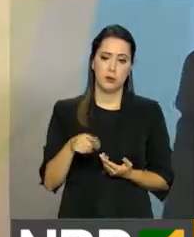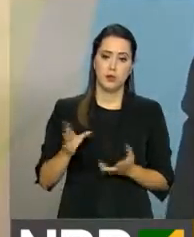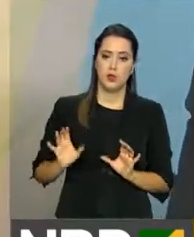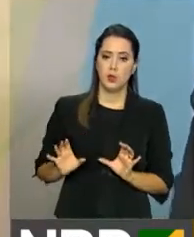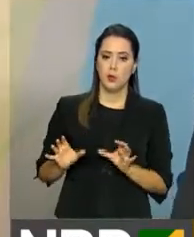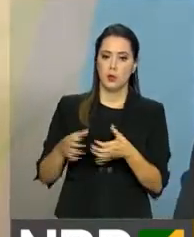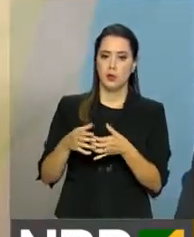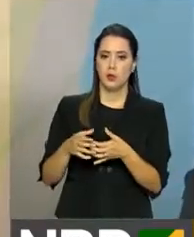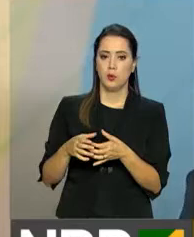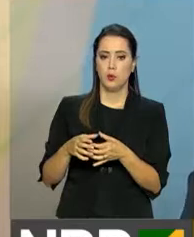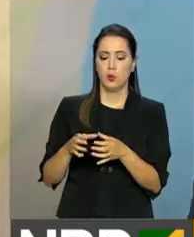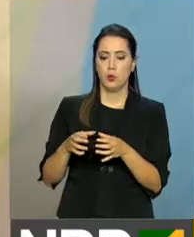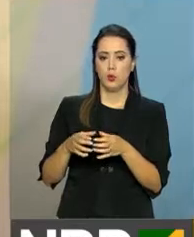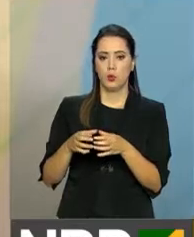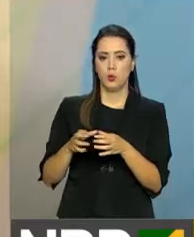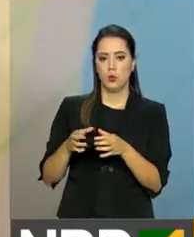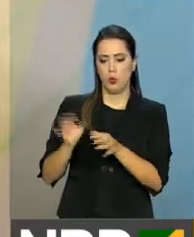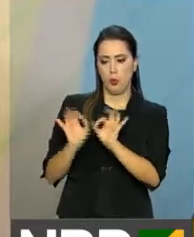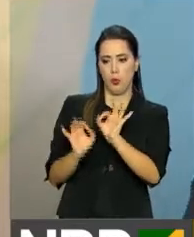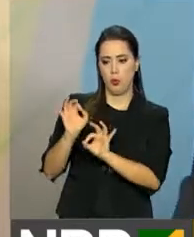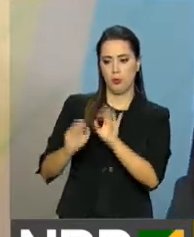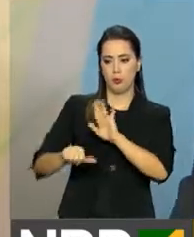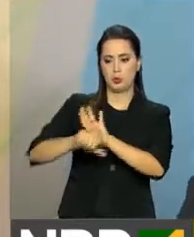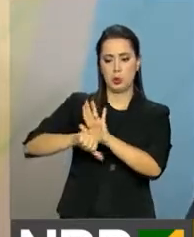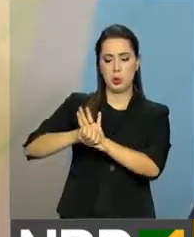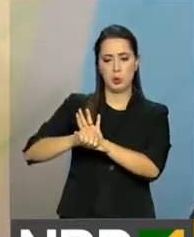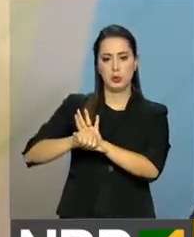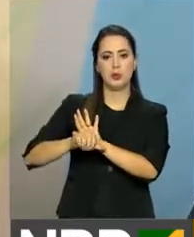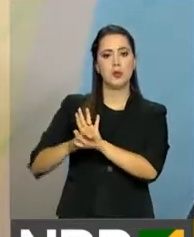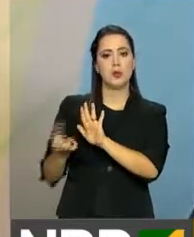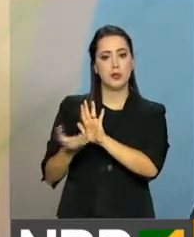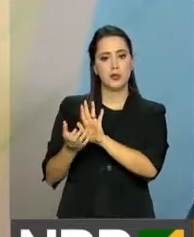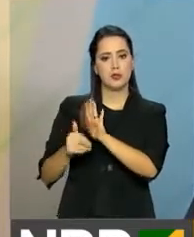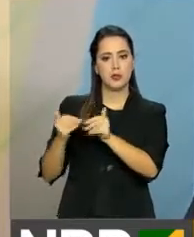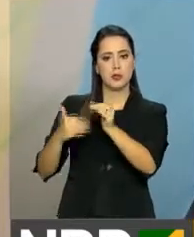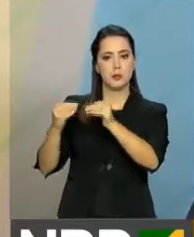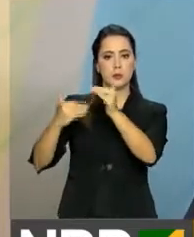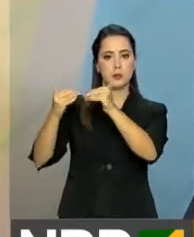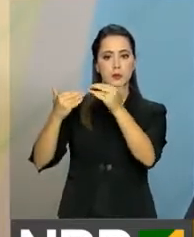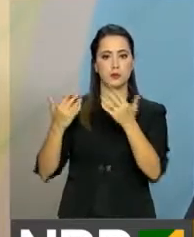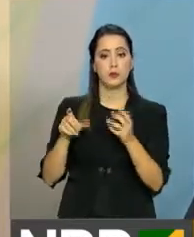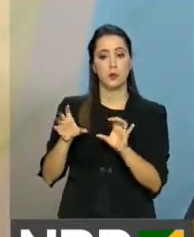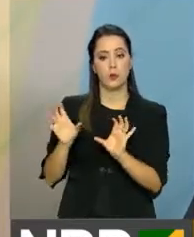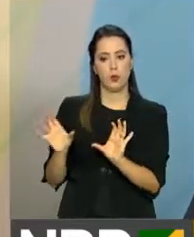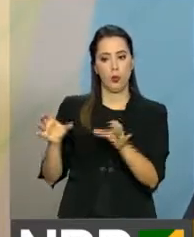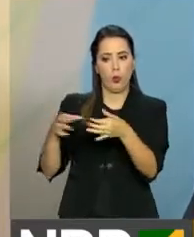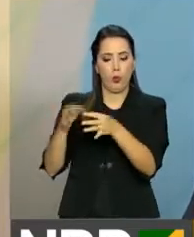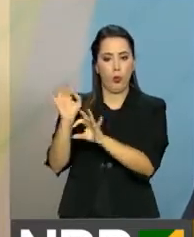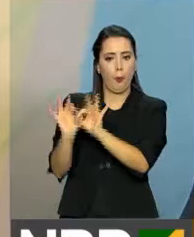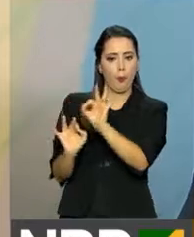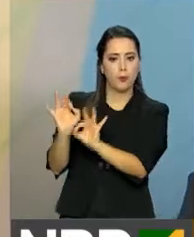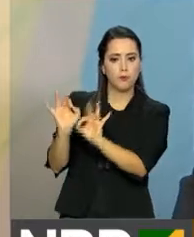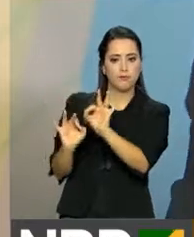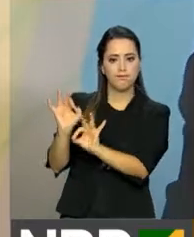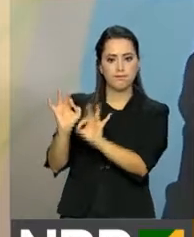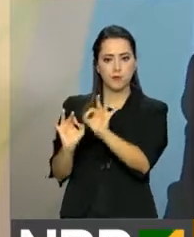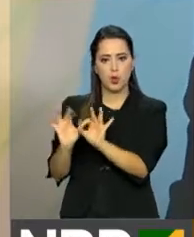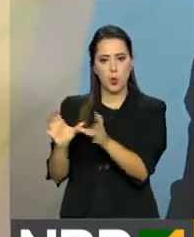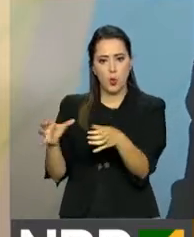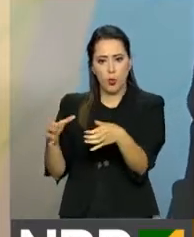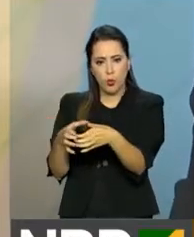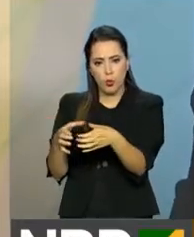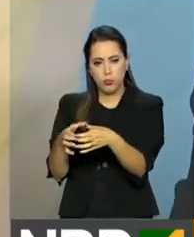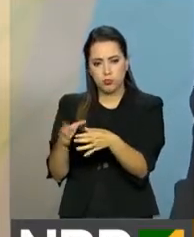organizações criminosas que honram a denominação ou seja são mesmo organizações hoje não